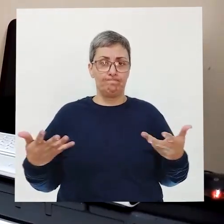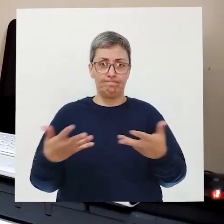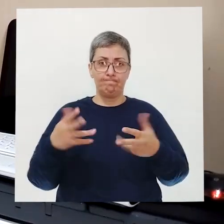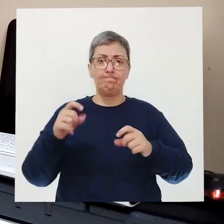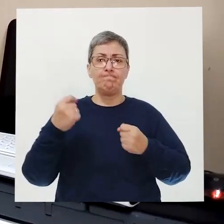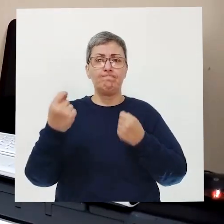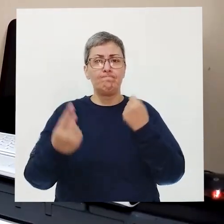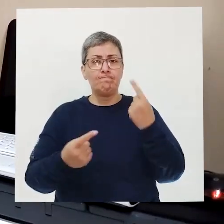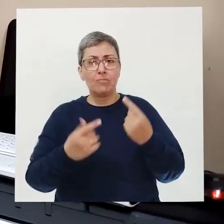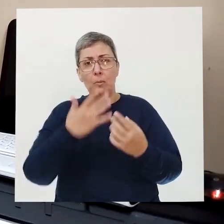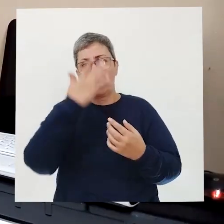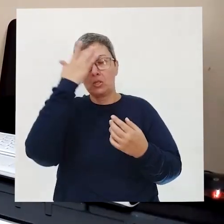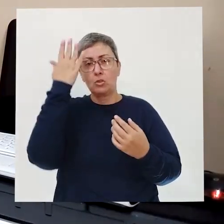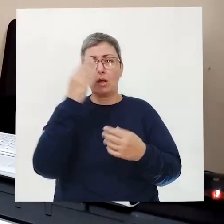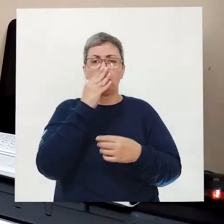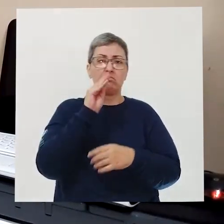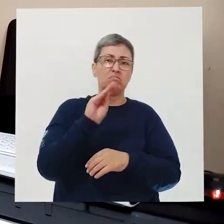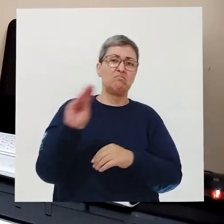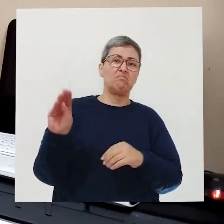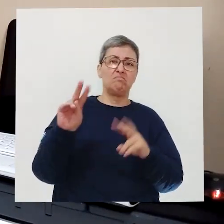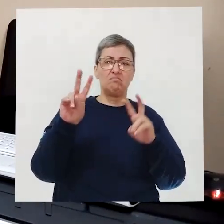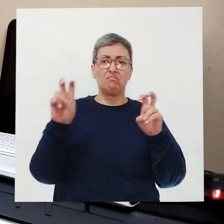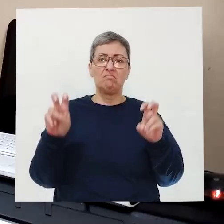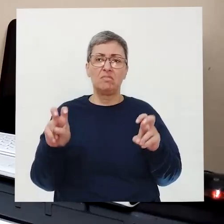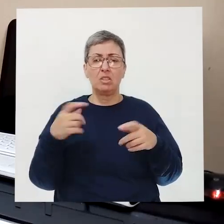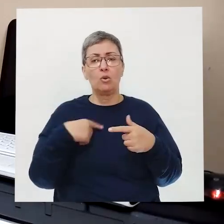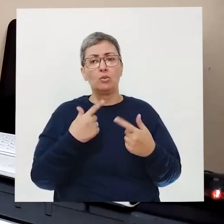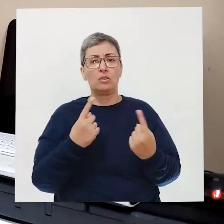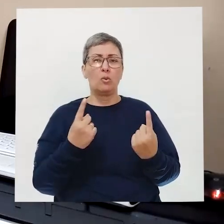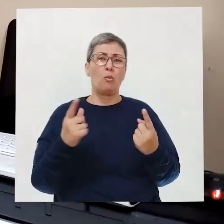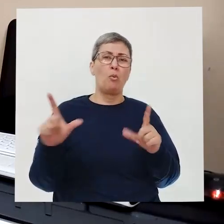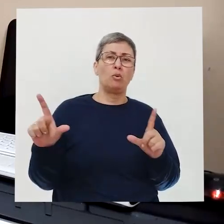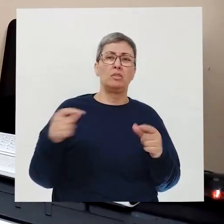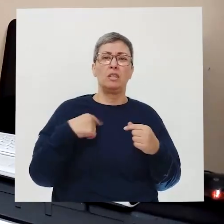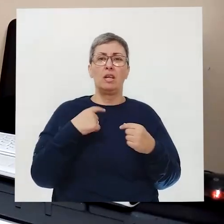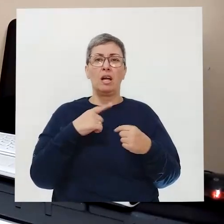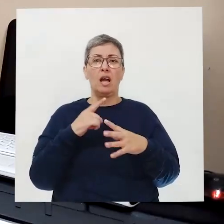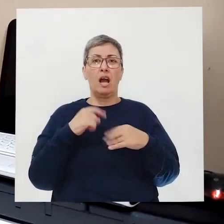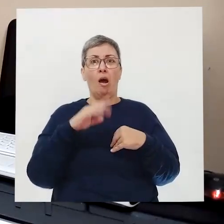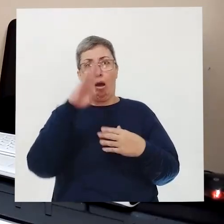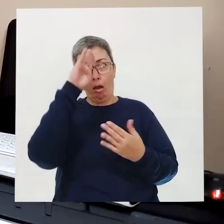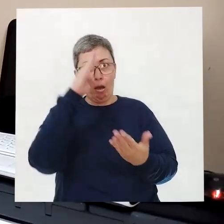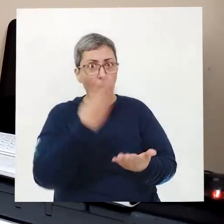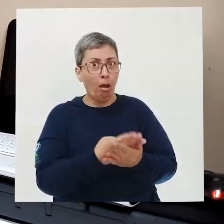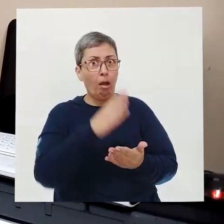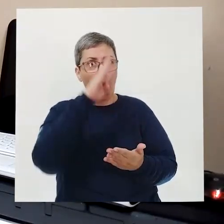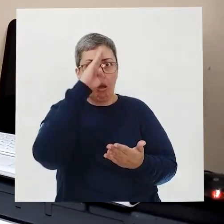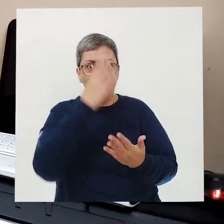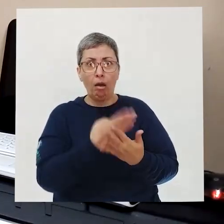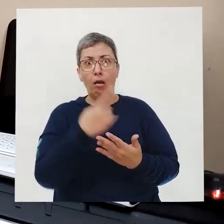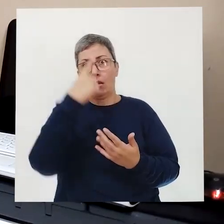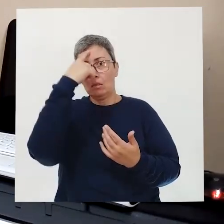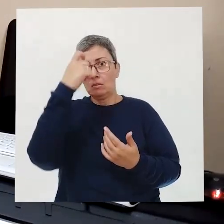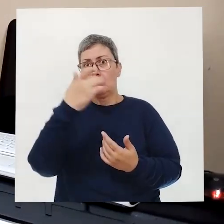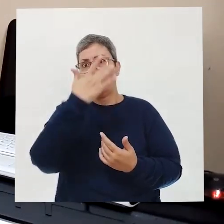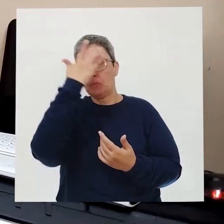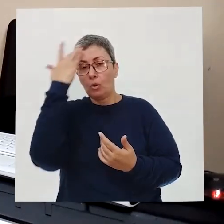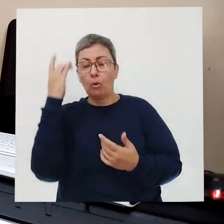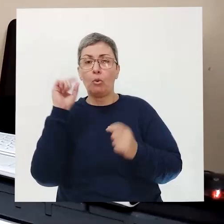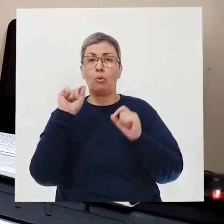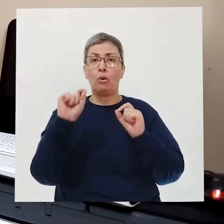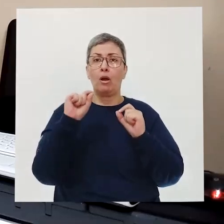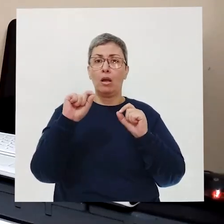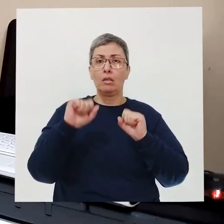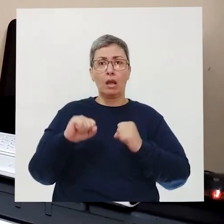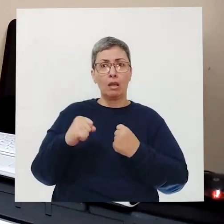Às vezes as pessoas querem ignorar os temas. Em outras situações, confiam cegamente em ideias e pessoas que